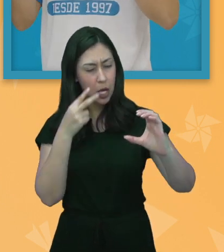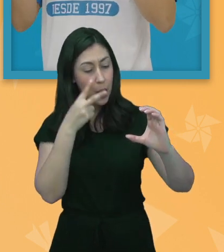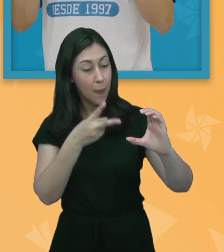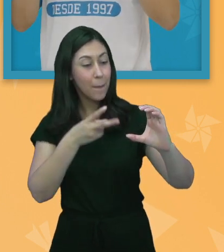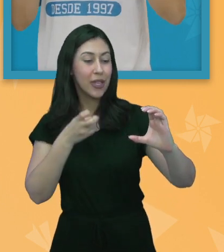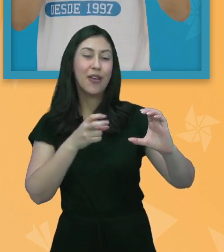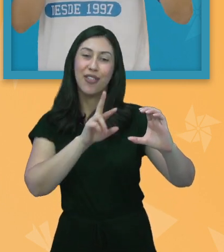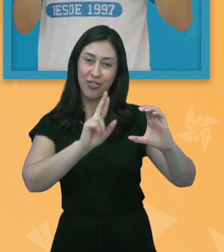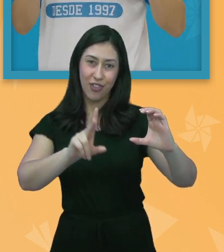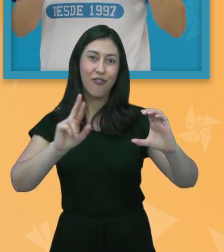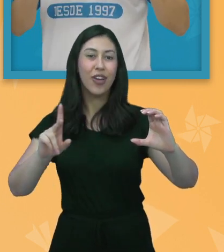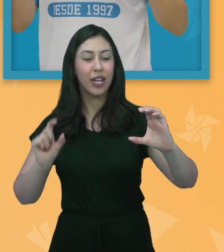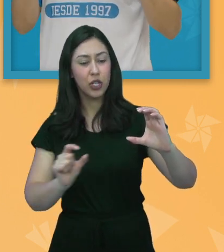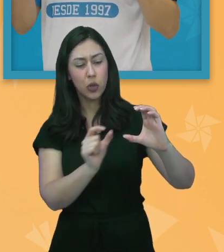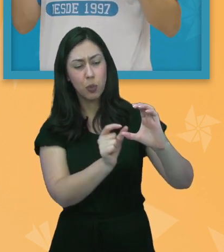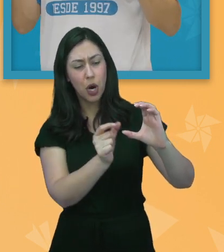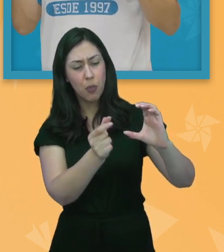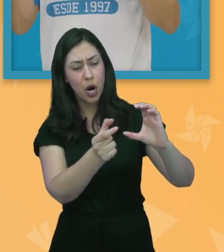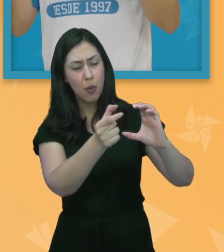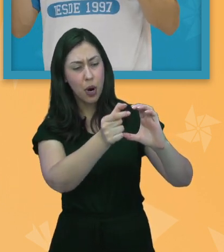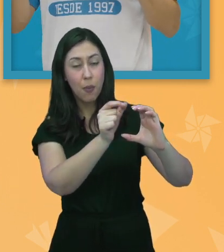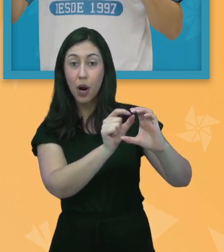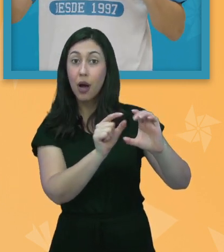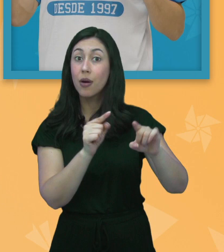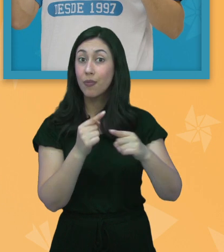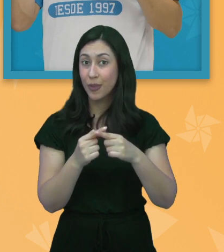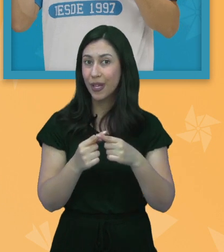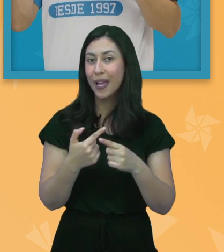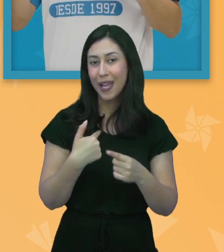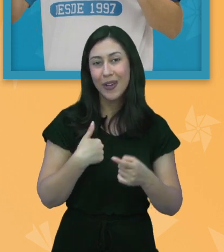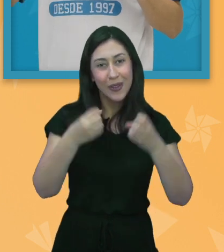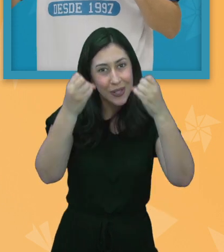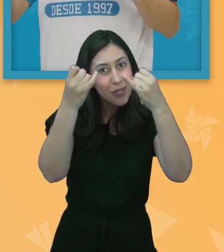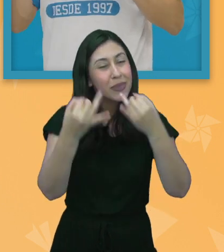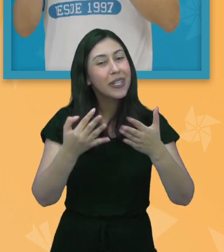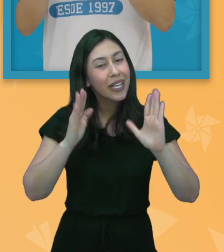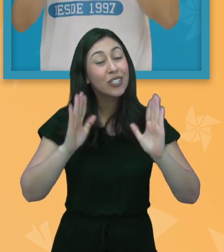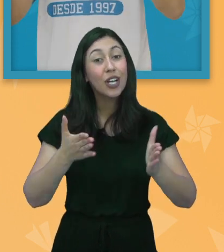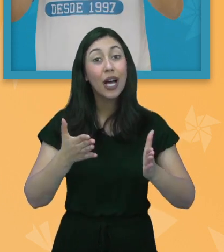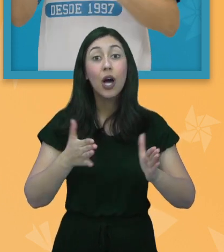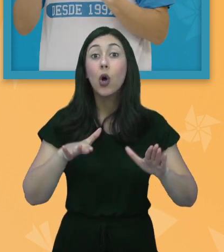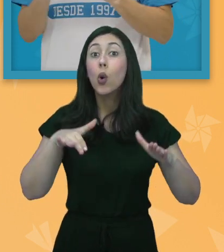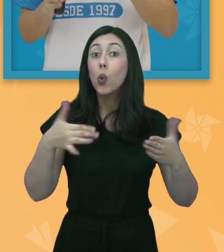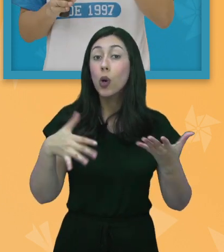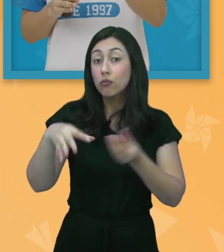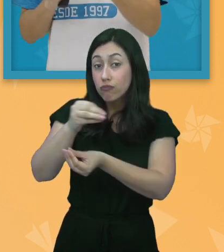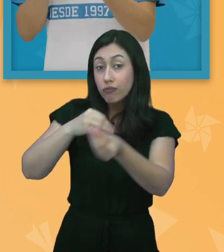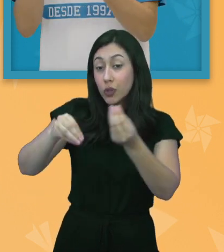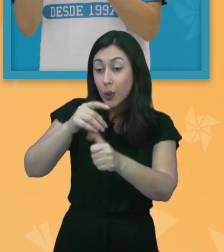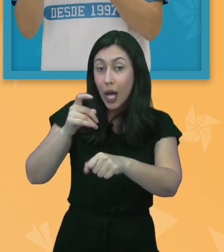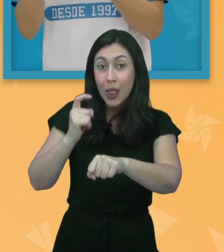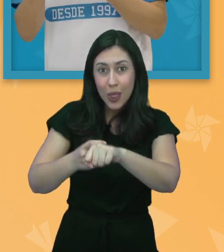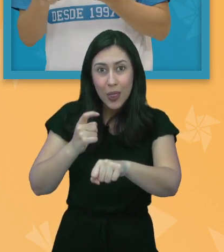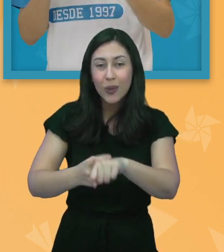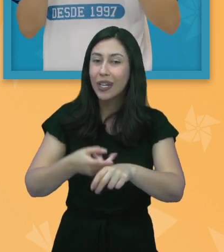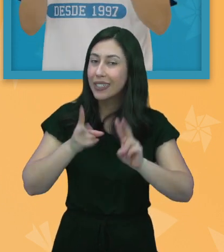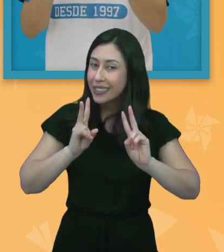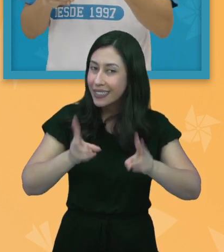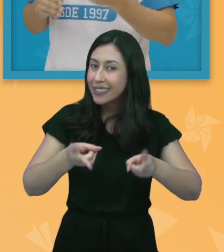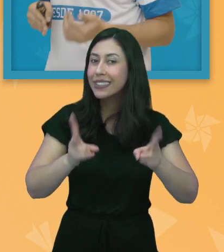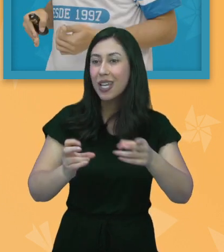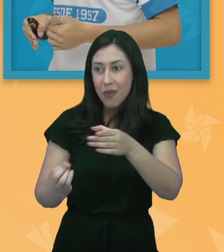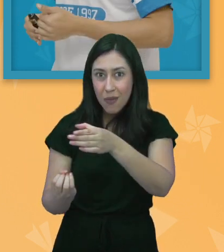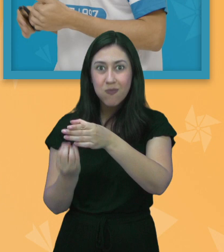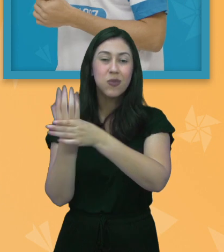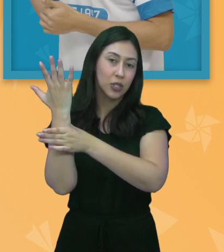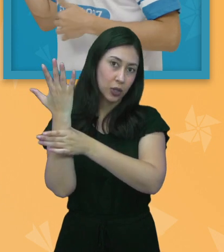essas formações ali de maneira diferente, né? E lembrando do exemplo anterior, né, que eu comentei que toda mistura de sólidos é heterogênea, né, com exceção